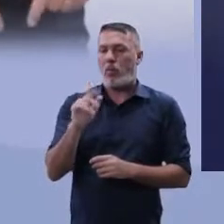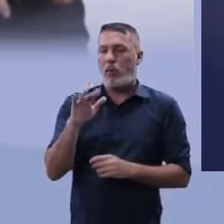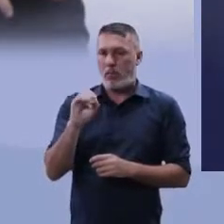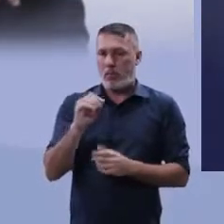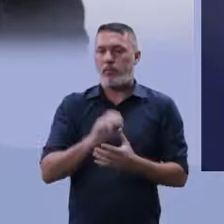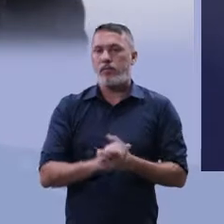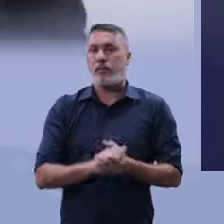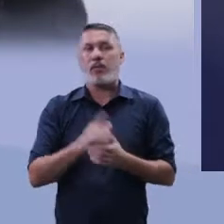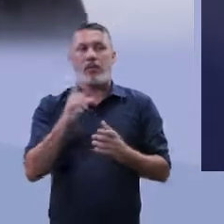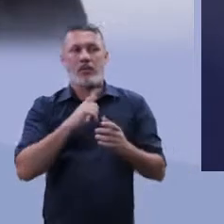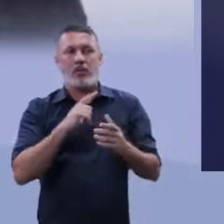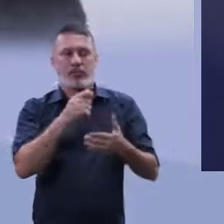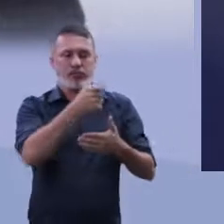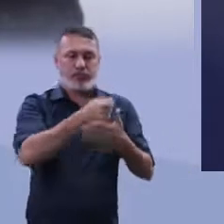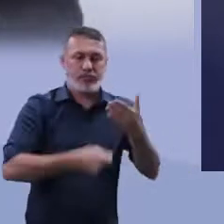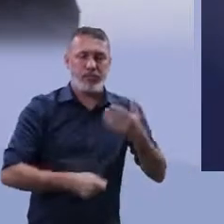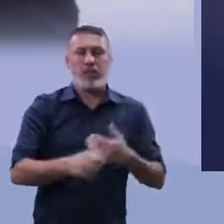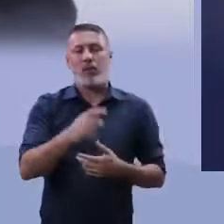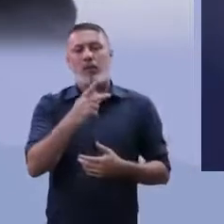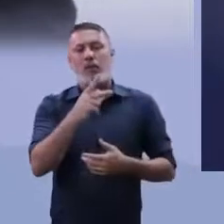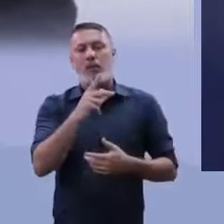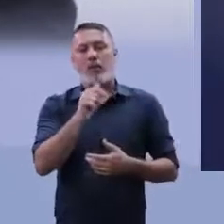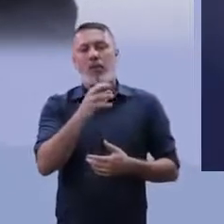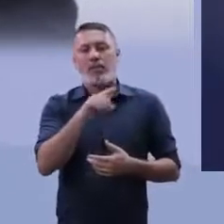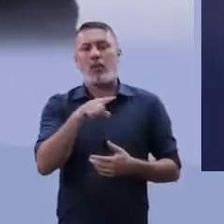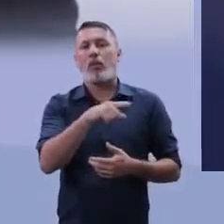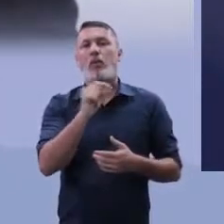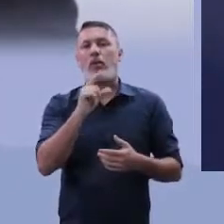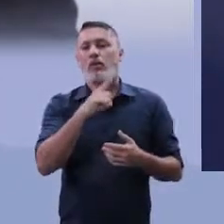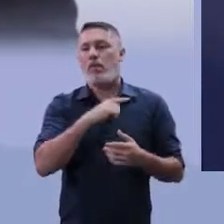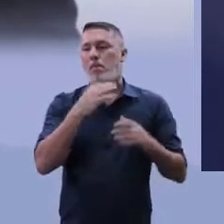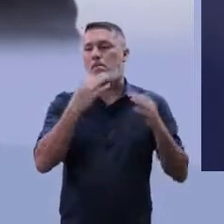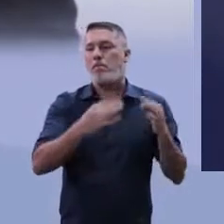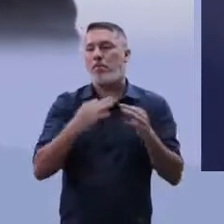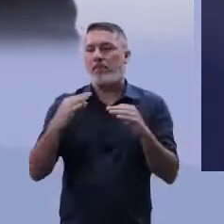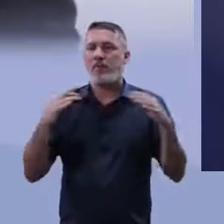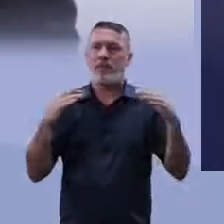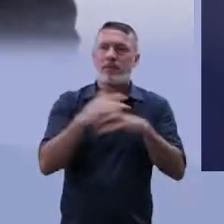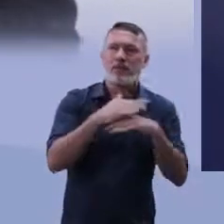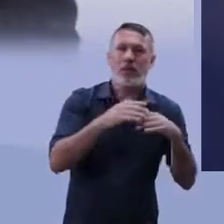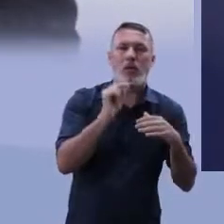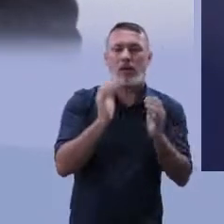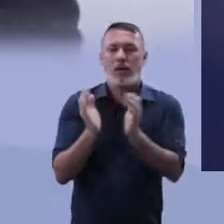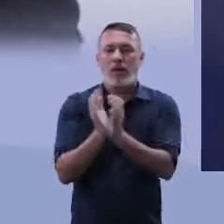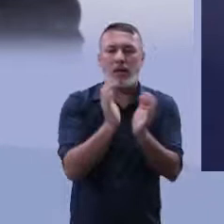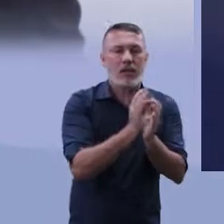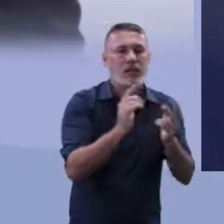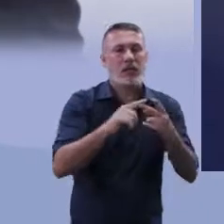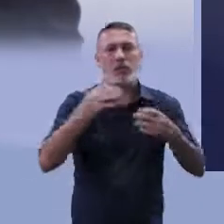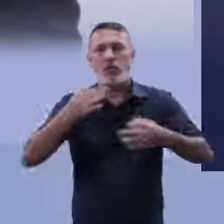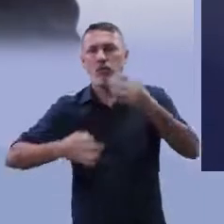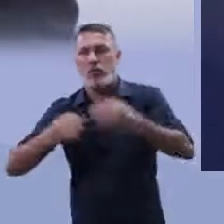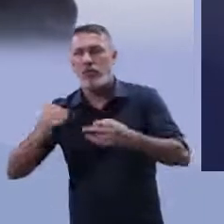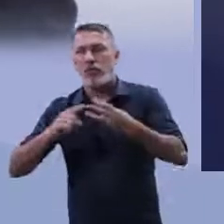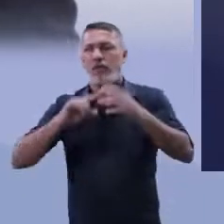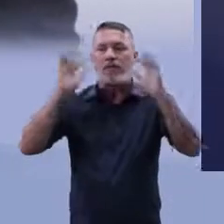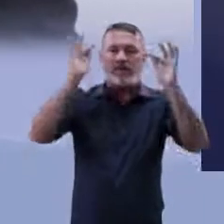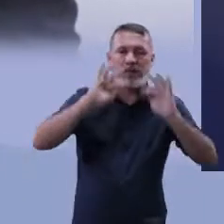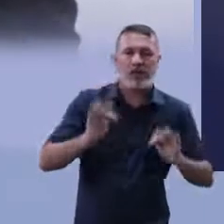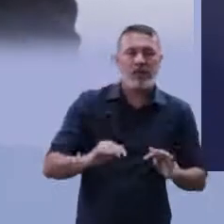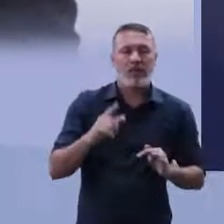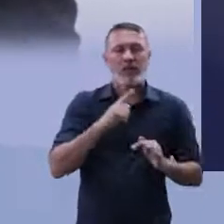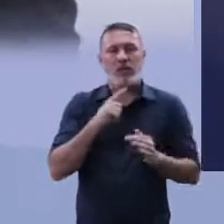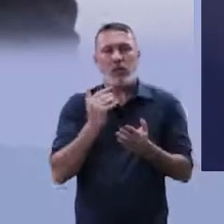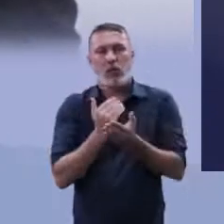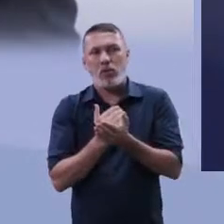nessa obra, o Platão vai idealizar uma cidade perfeita, que é uma cidade dividida por classes, e a justiça e a felicidade se